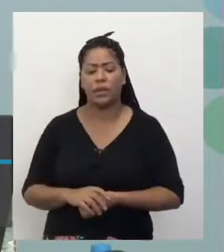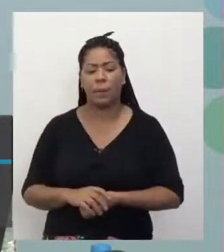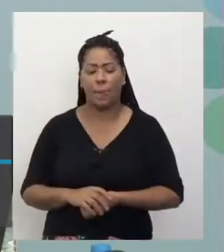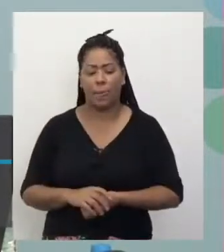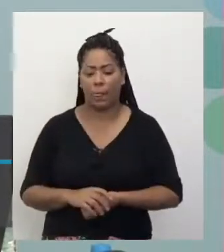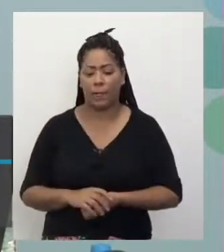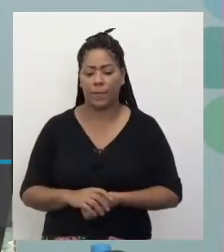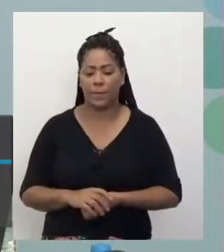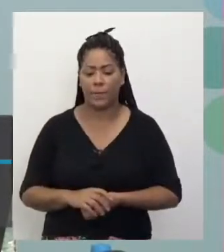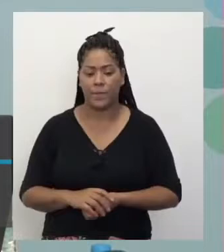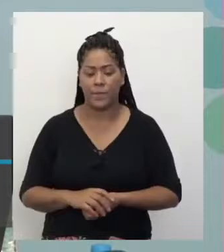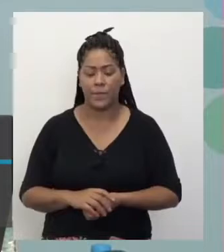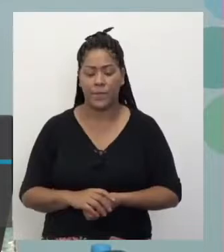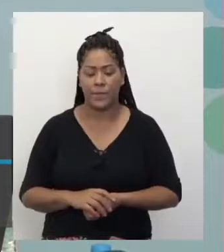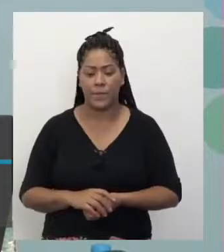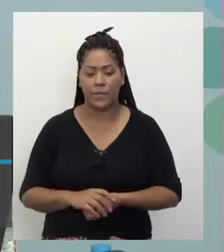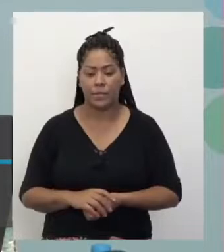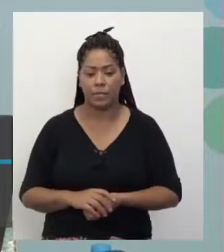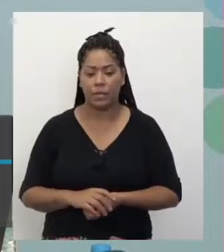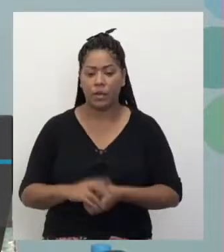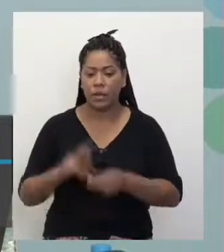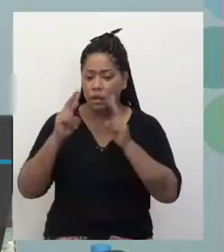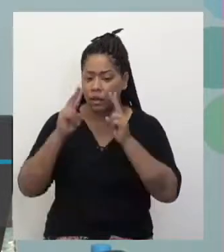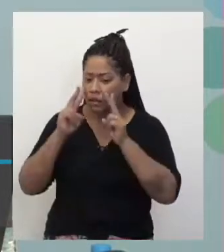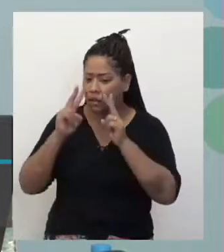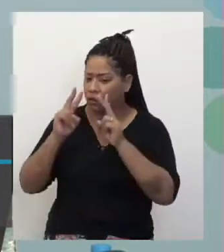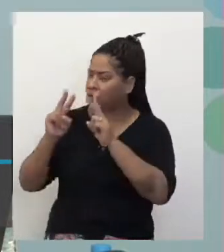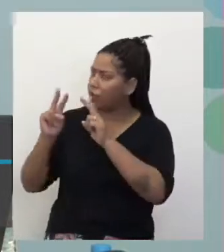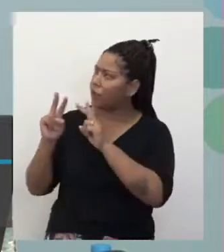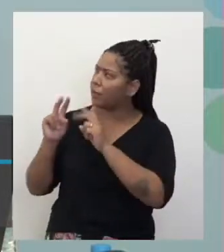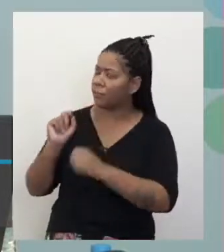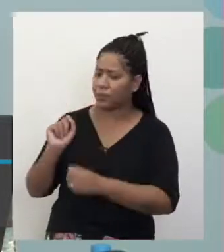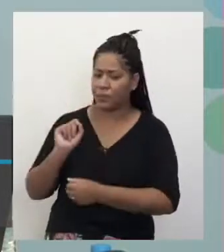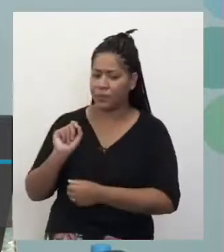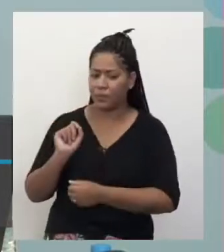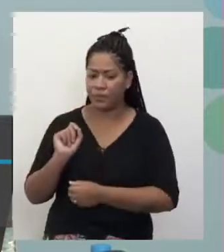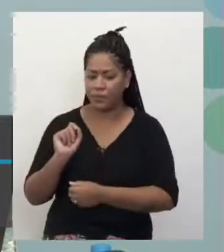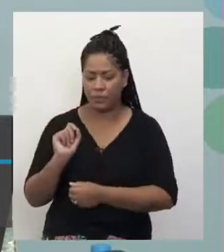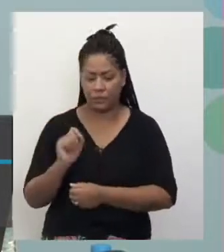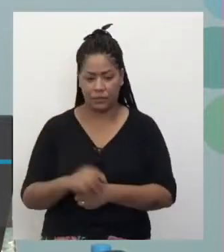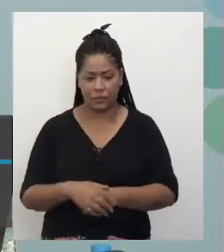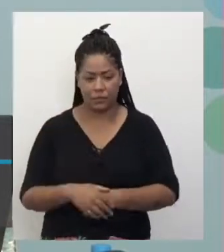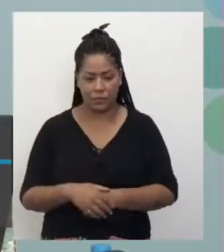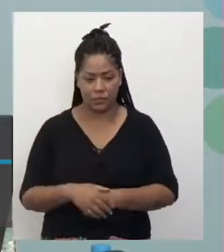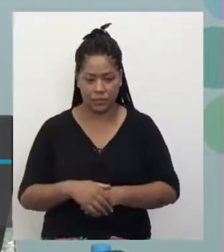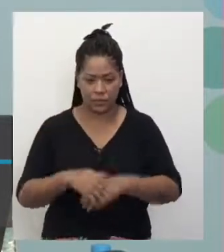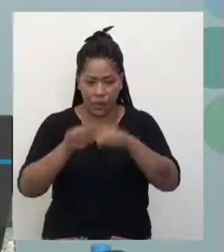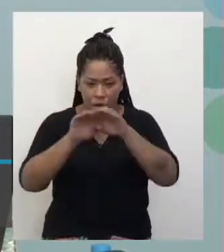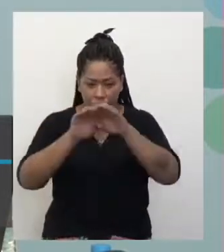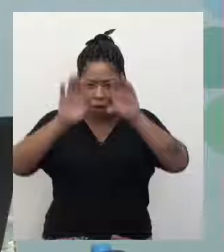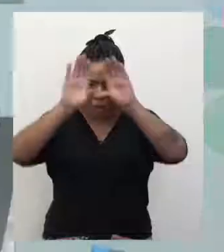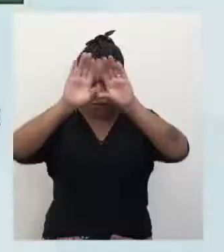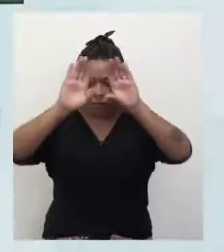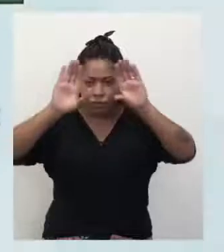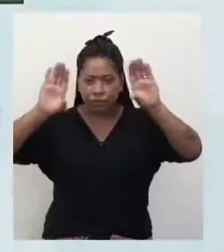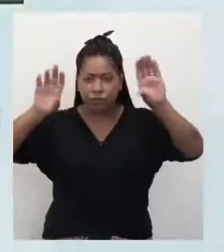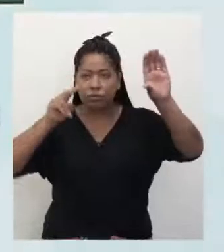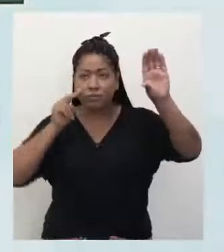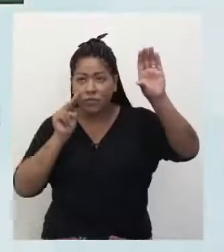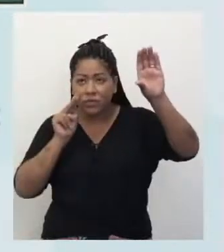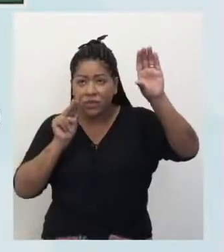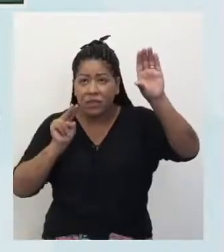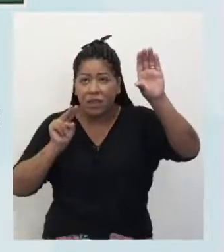quero transmitir. Se a gente observar, eles estão olhando para um horizonte, né? Então dá aquela ideia